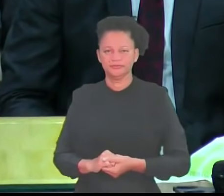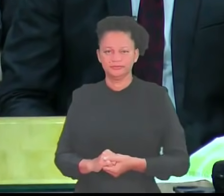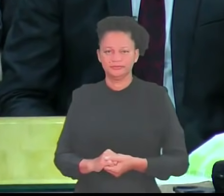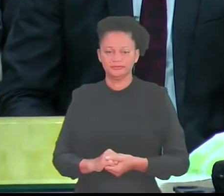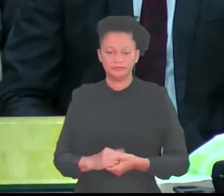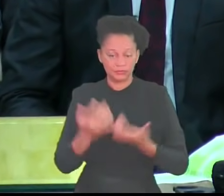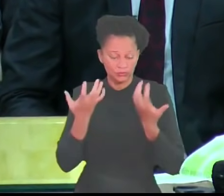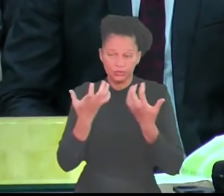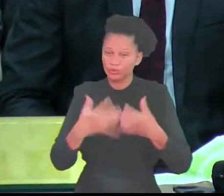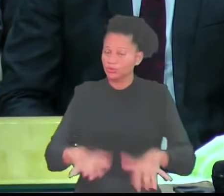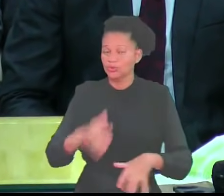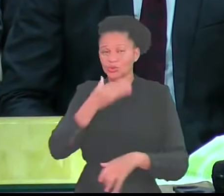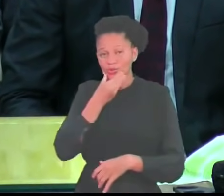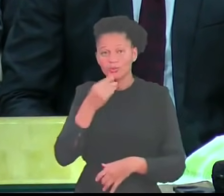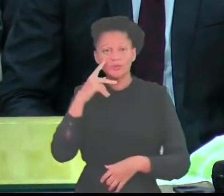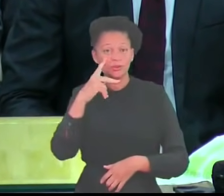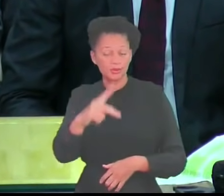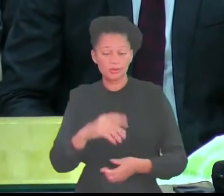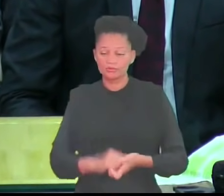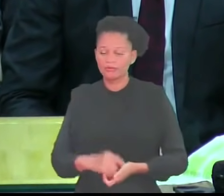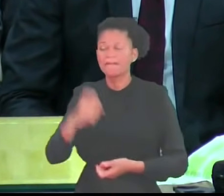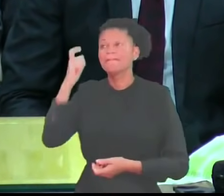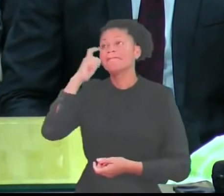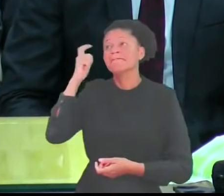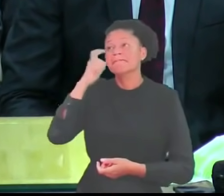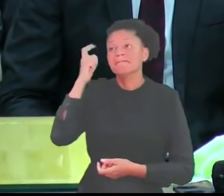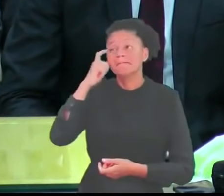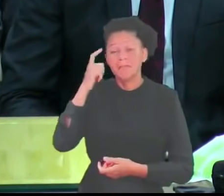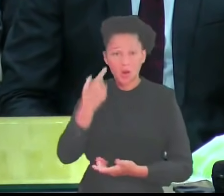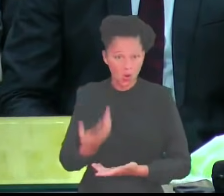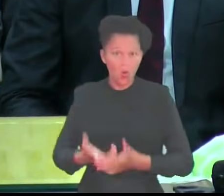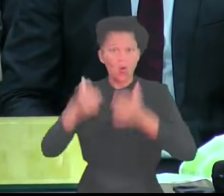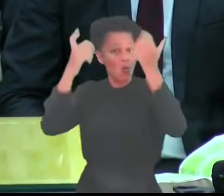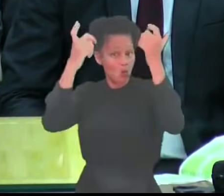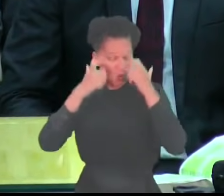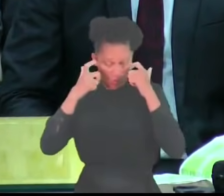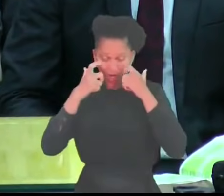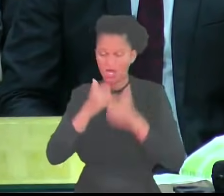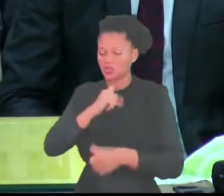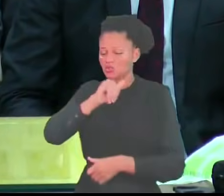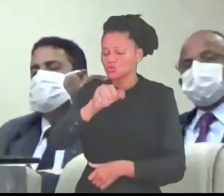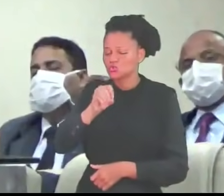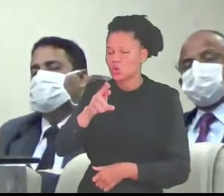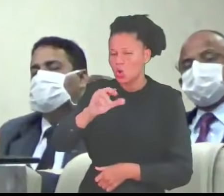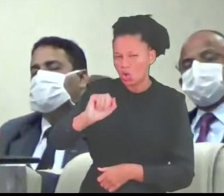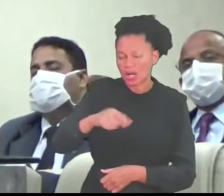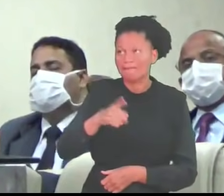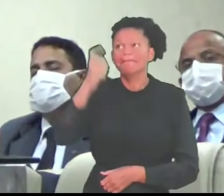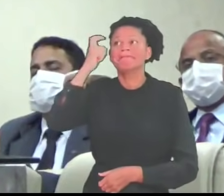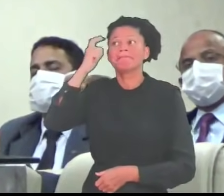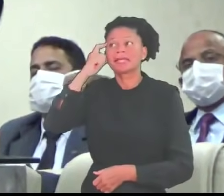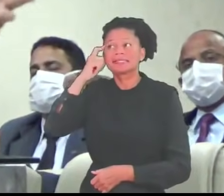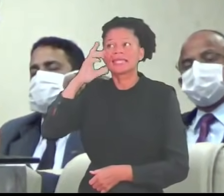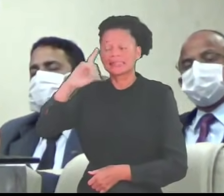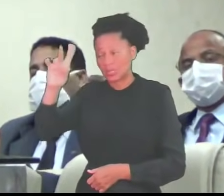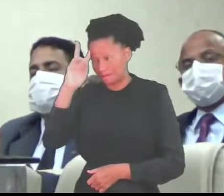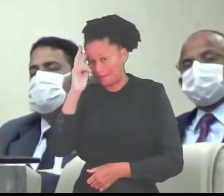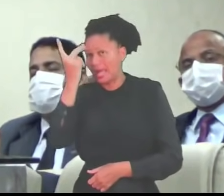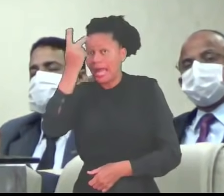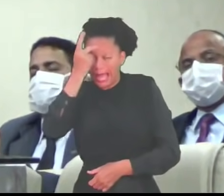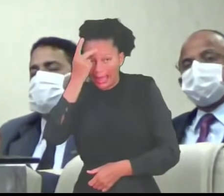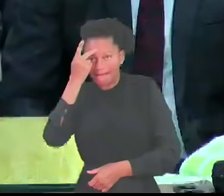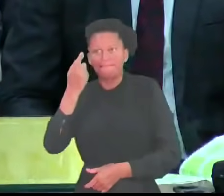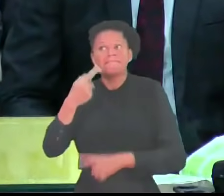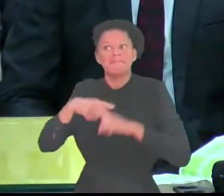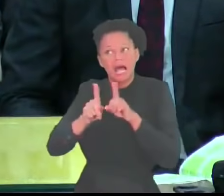Eles não querem mais profeta. Eles não pensam. O rei Jorão, pelo menos, ainda pensou em Deus. Pensou um pensamento equivocado, mas